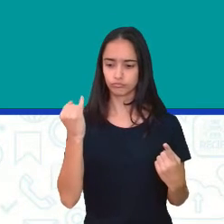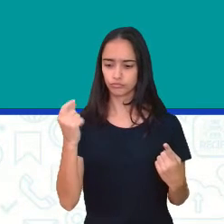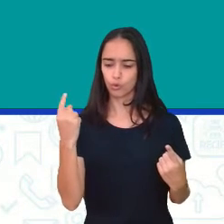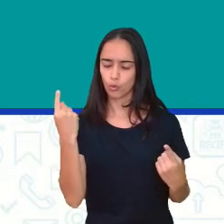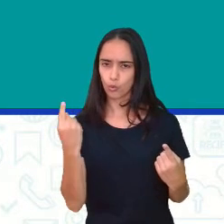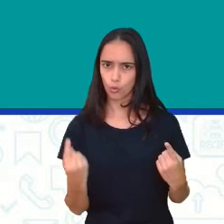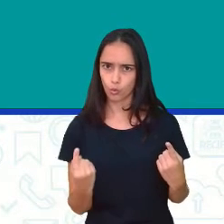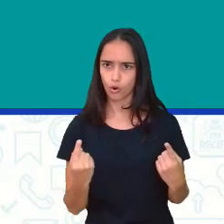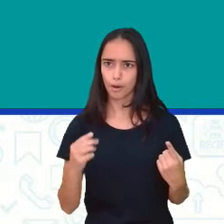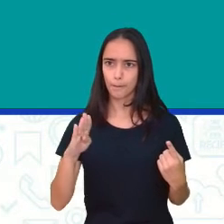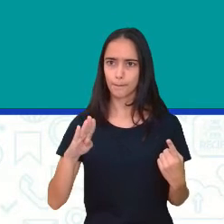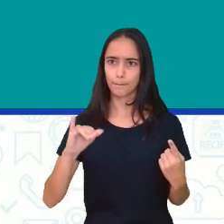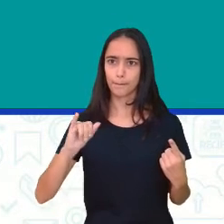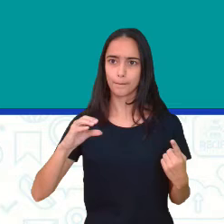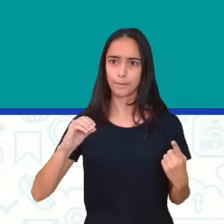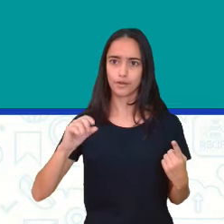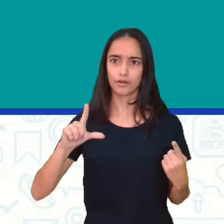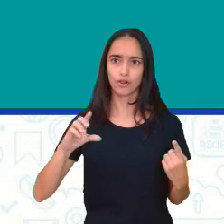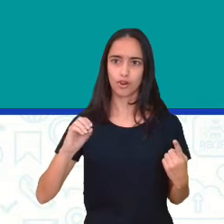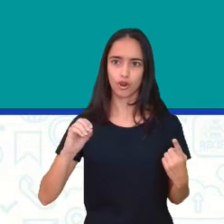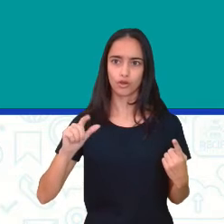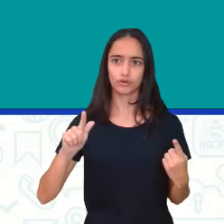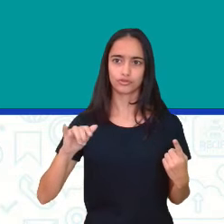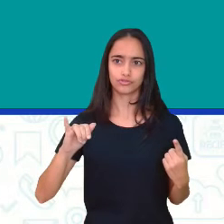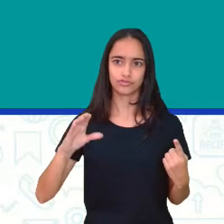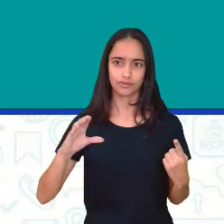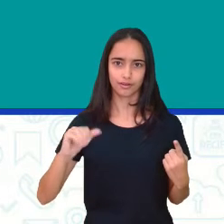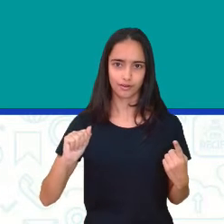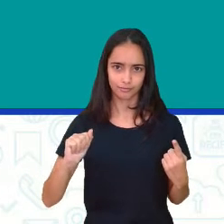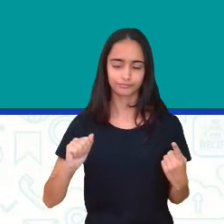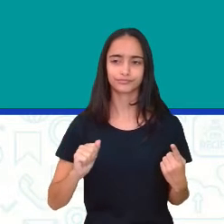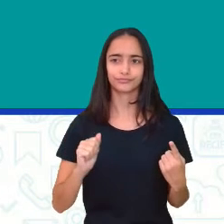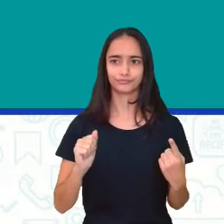biológica, veja, falando aí já de uma parte de biologia.